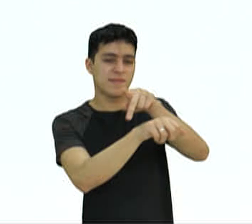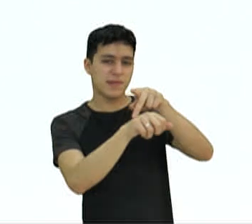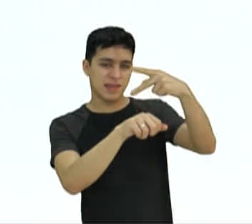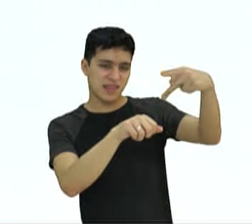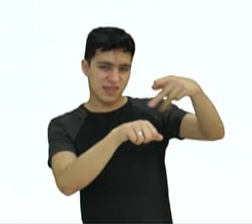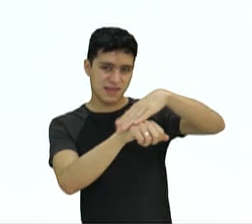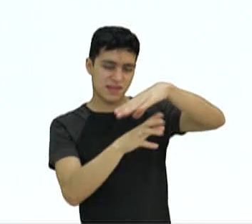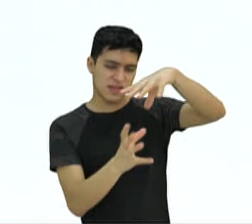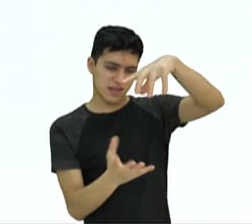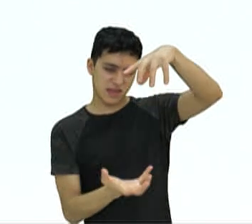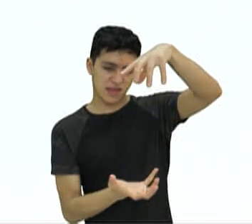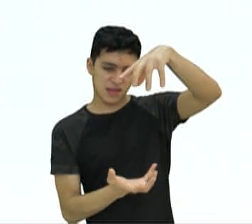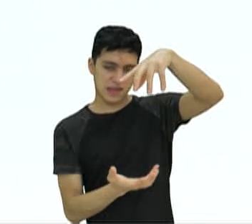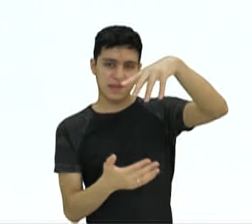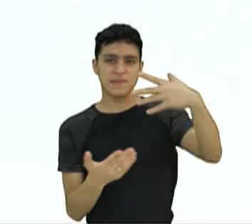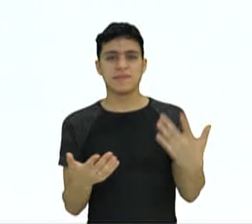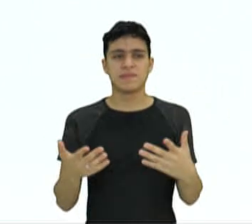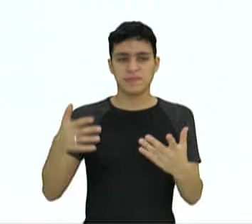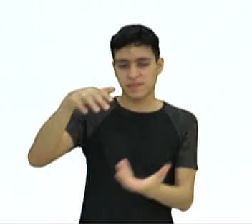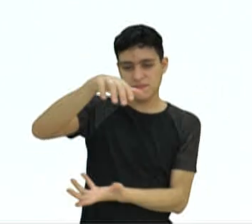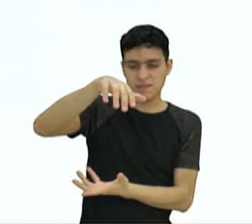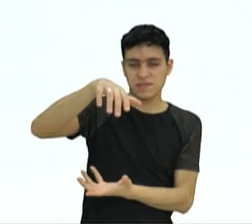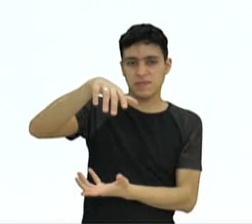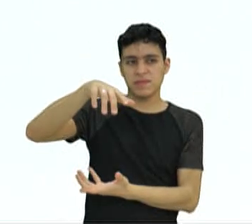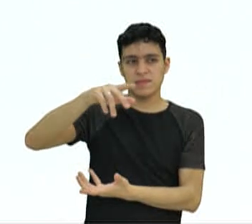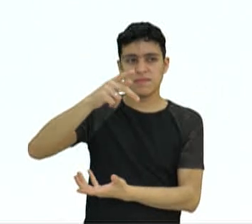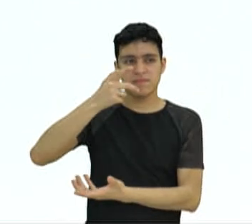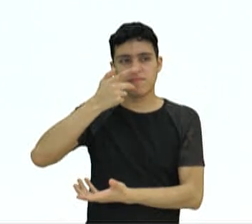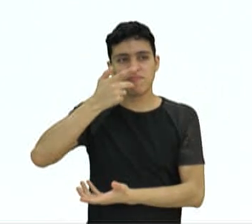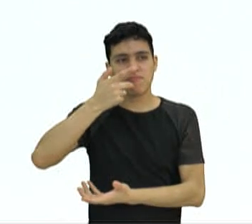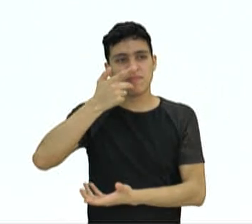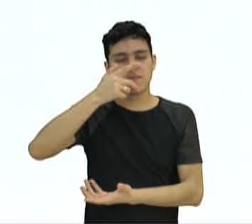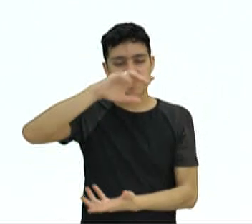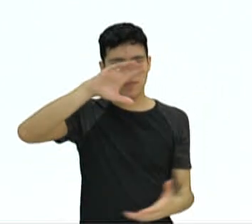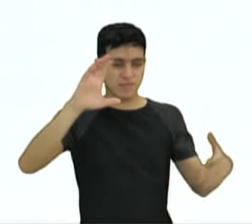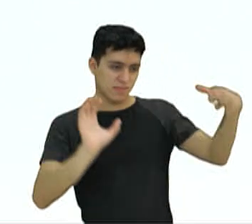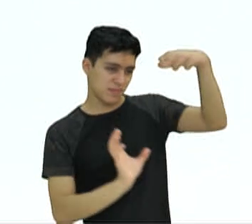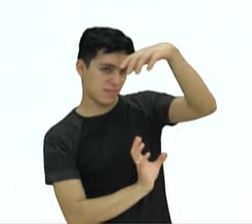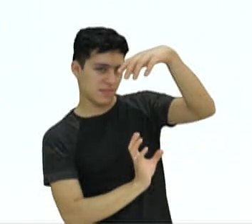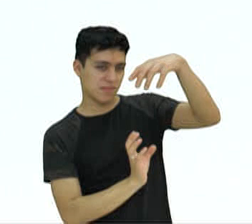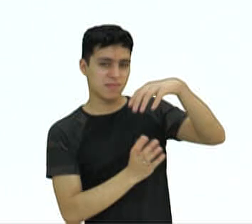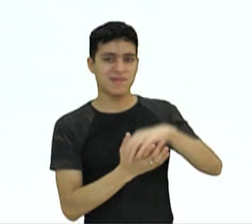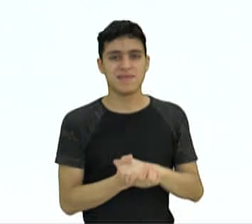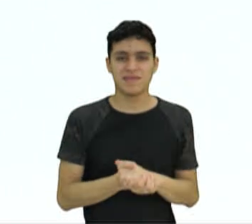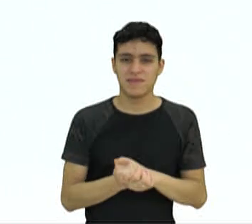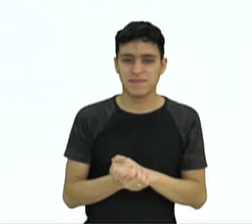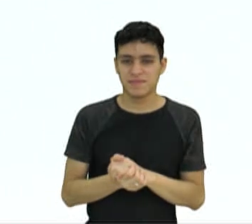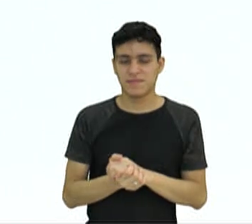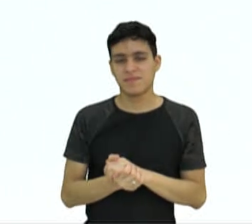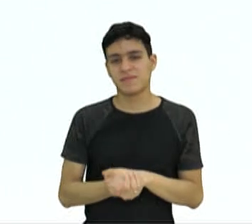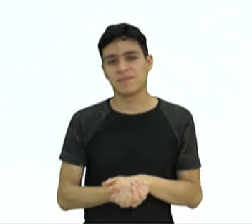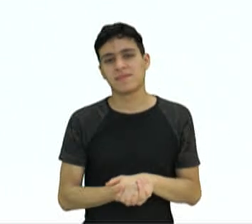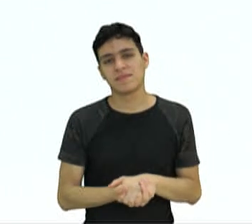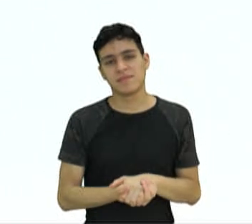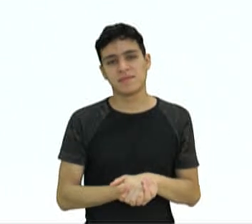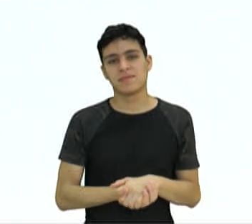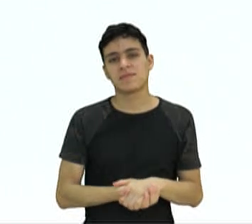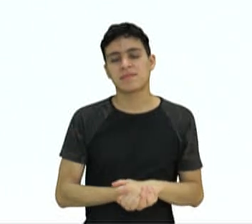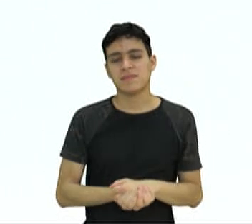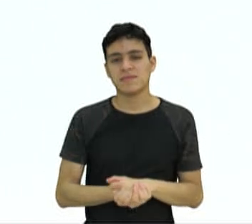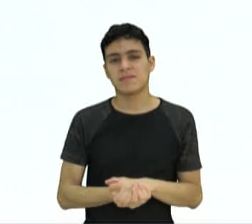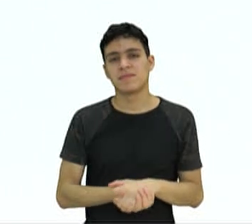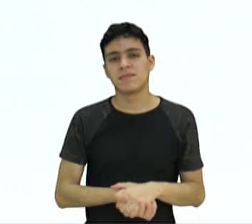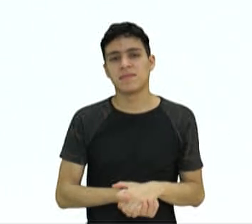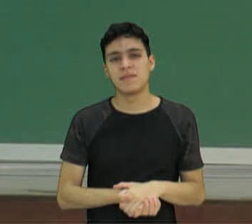dela, né? Daí de cabeça para baixo ela fala, my world, I think from now I will feel more attached to